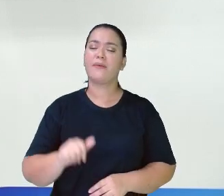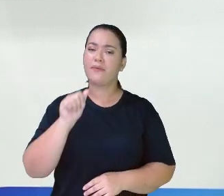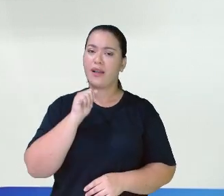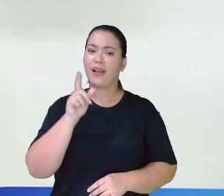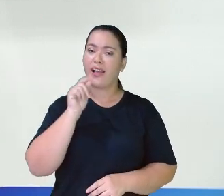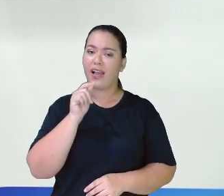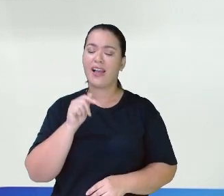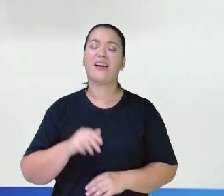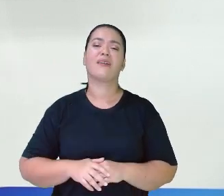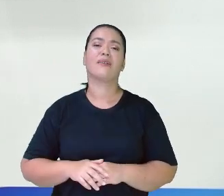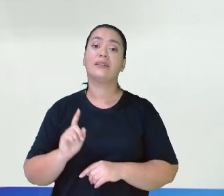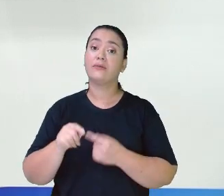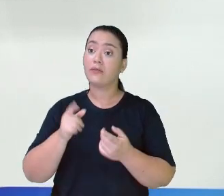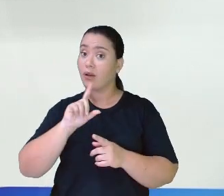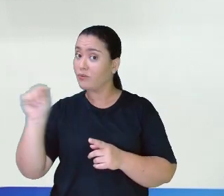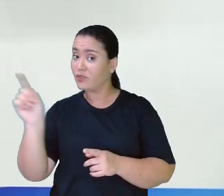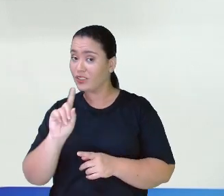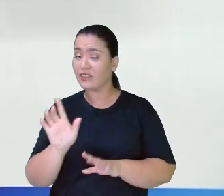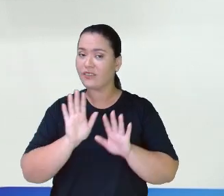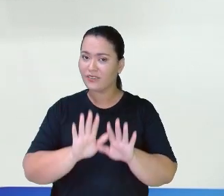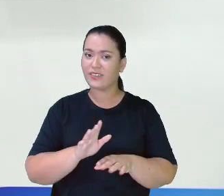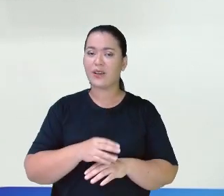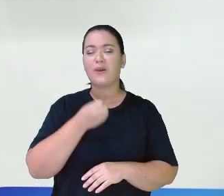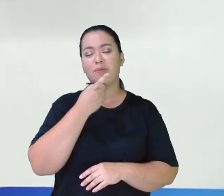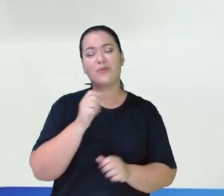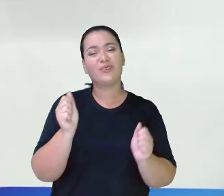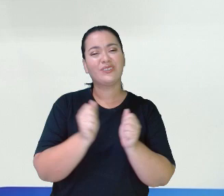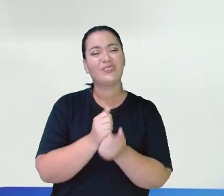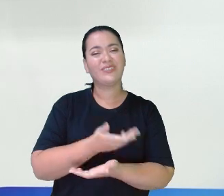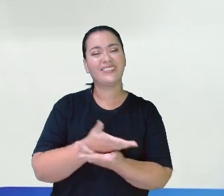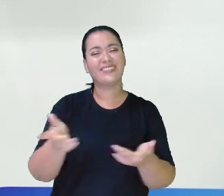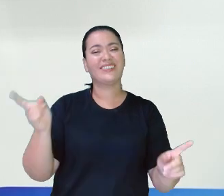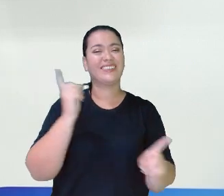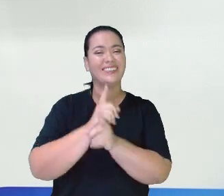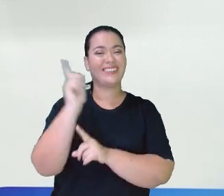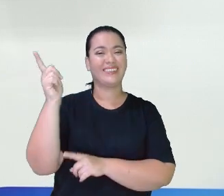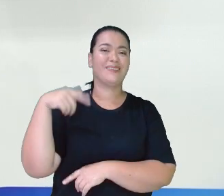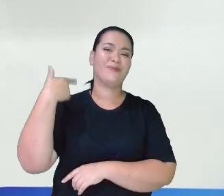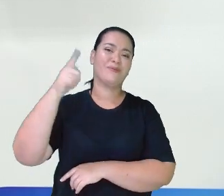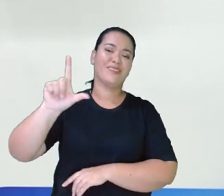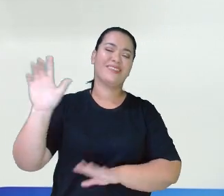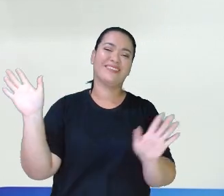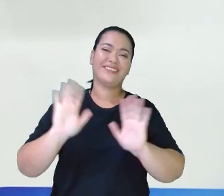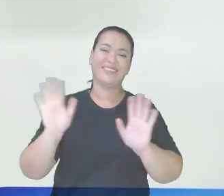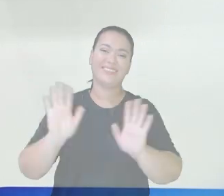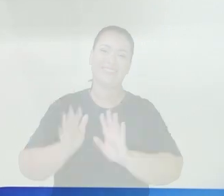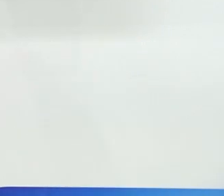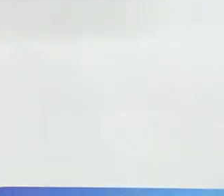aguinha, como ela disse, mas não sai daí, tá certo? Muito bom estar com vocês. Até a próxima. Tchau, tchau.